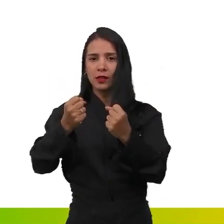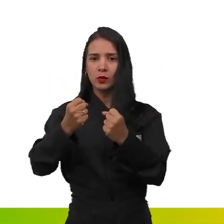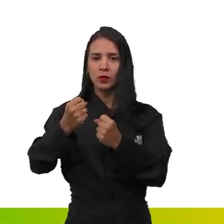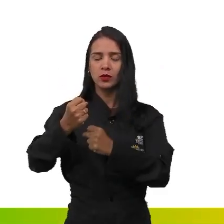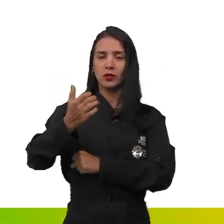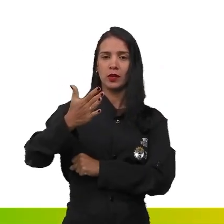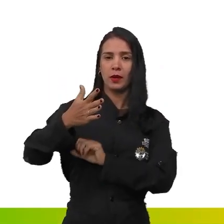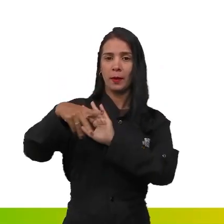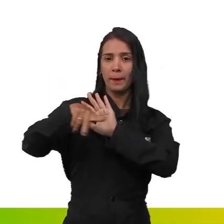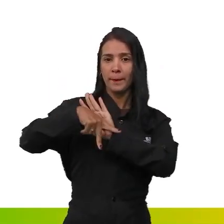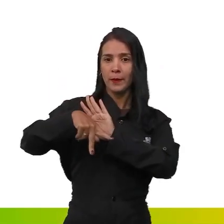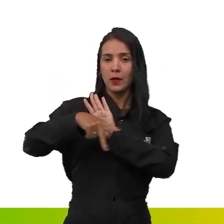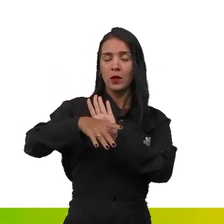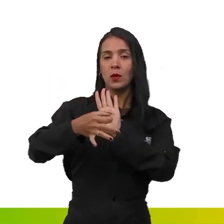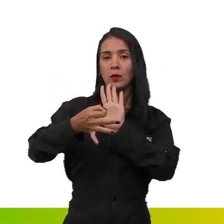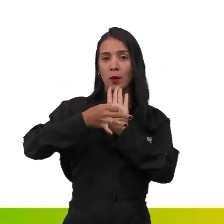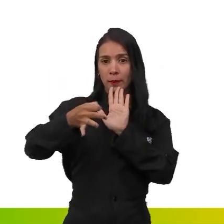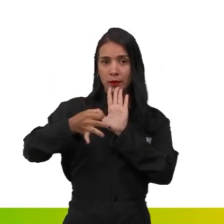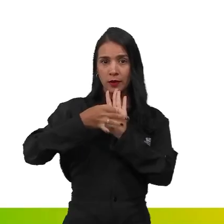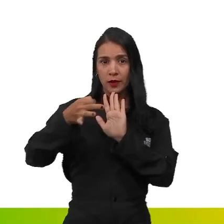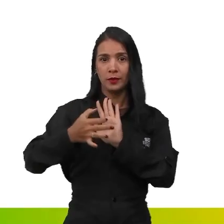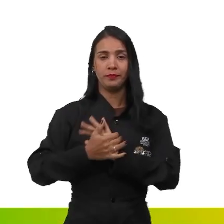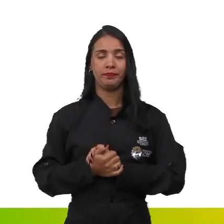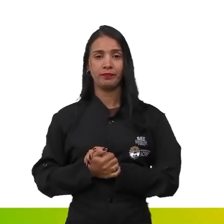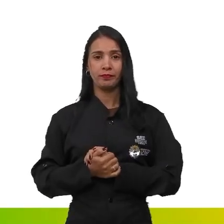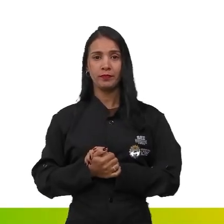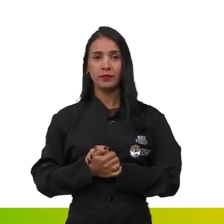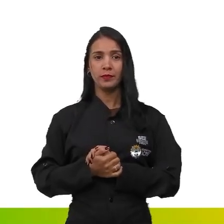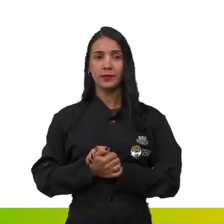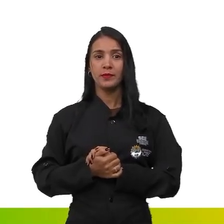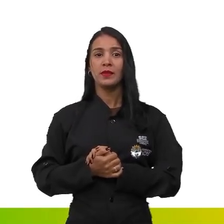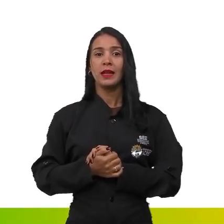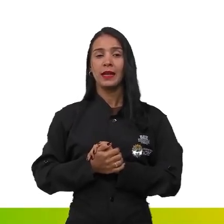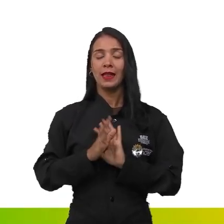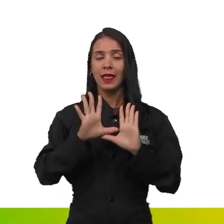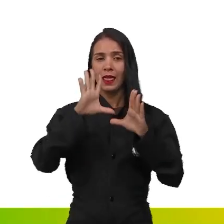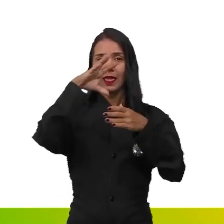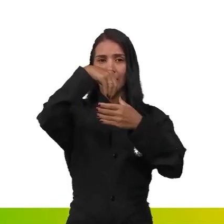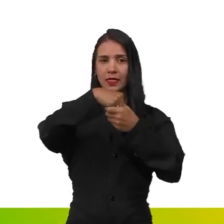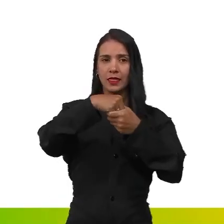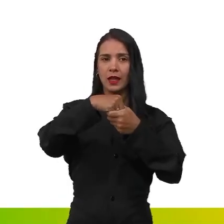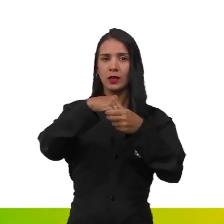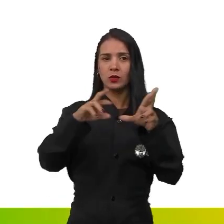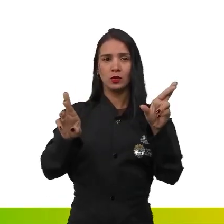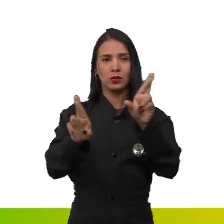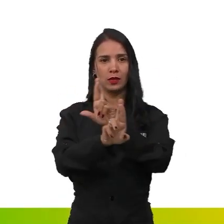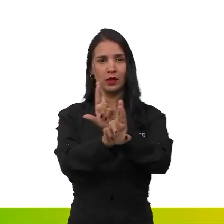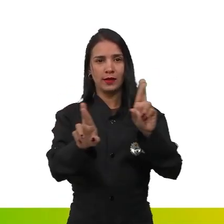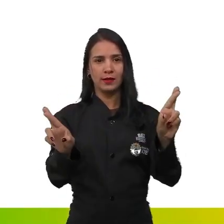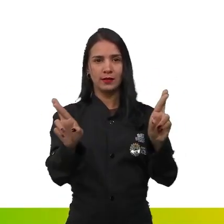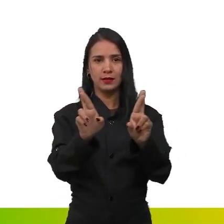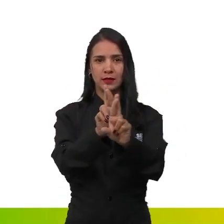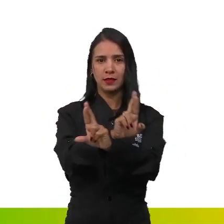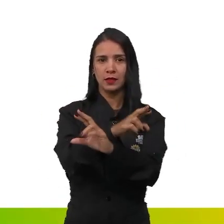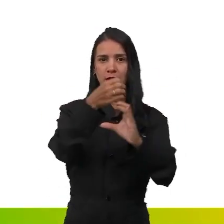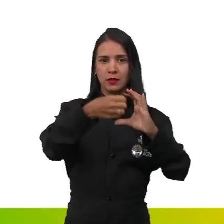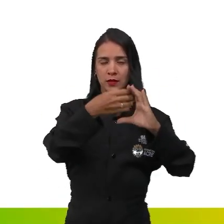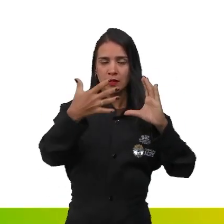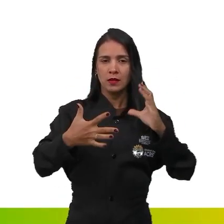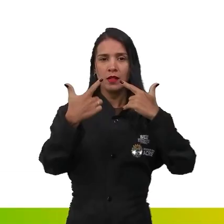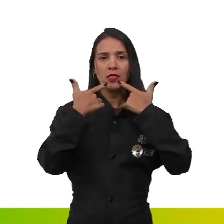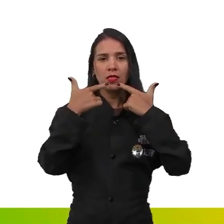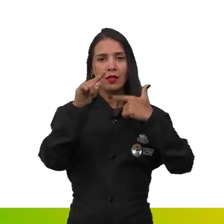tornem adequadas no que diz respeito a esta característica da linguagem ao texto